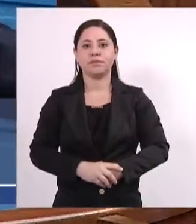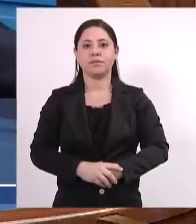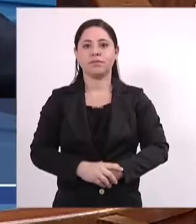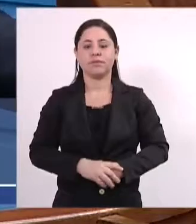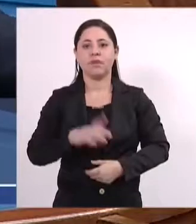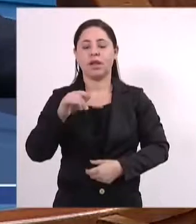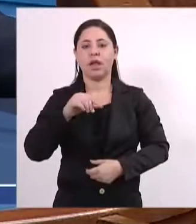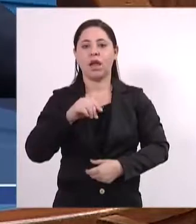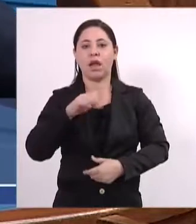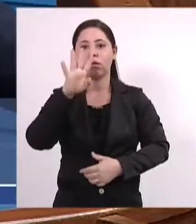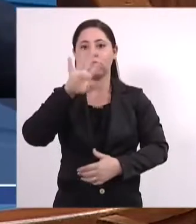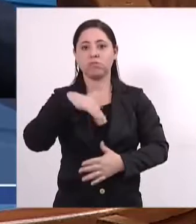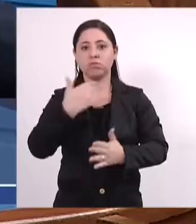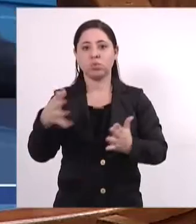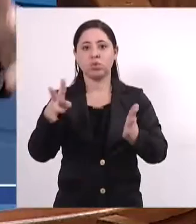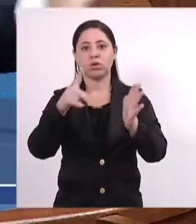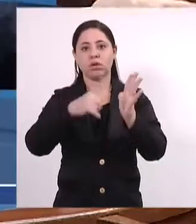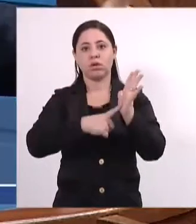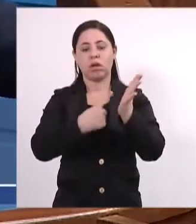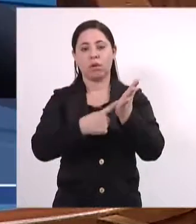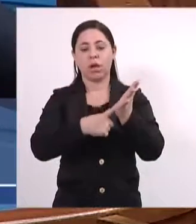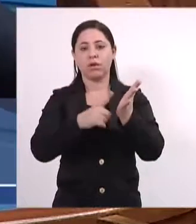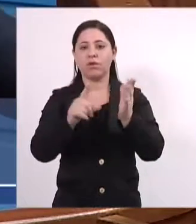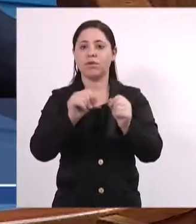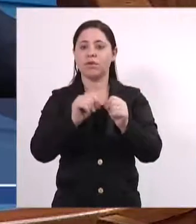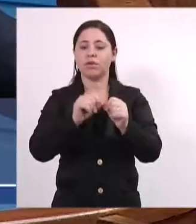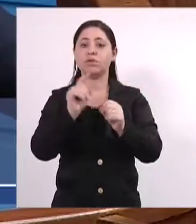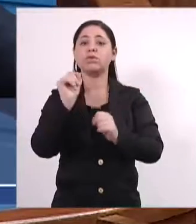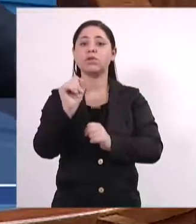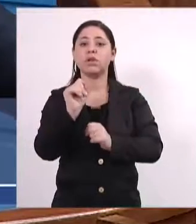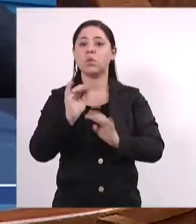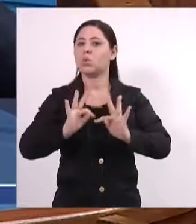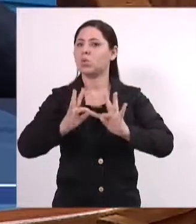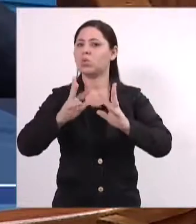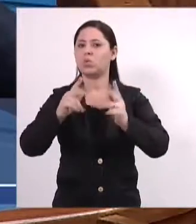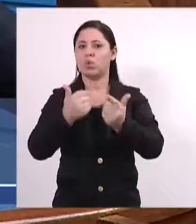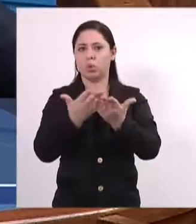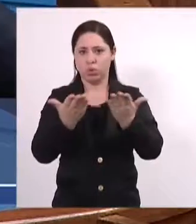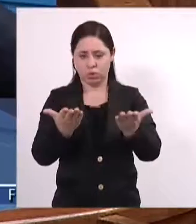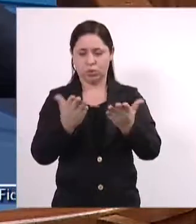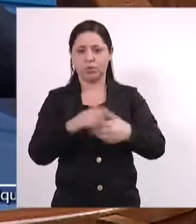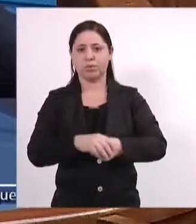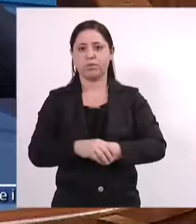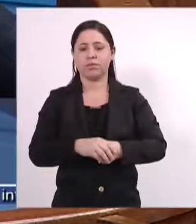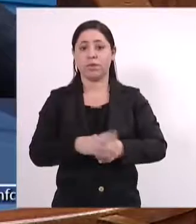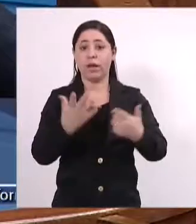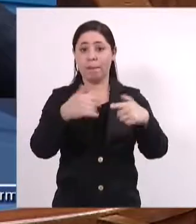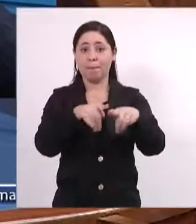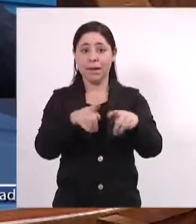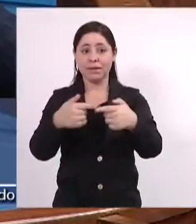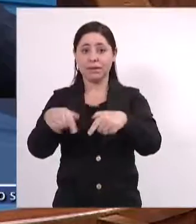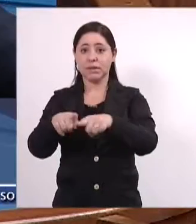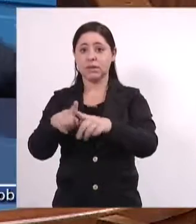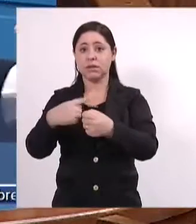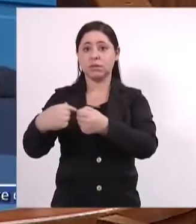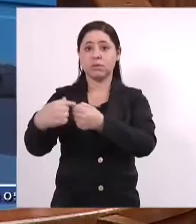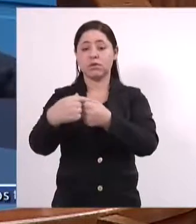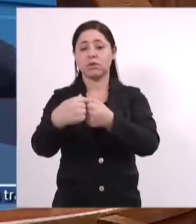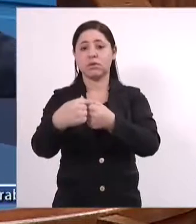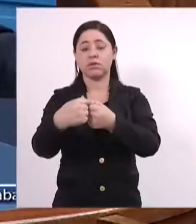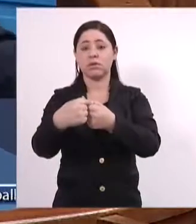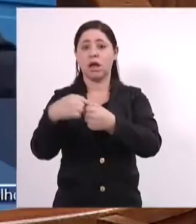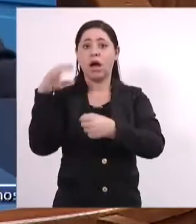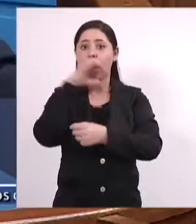E esse prazo, então, faz com que todos os consórcios intermunicipais